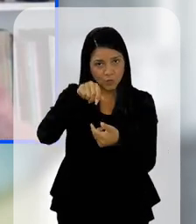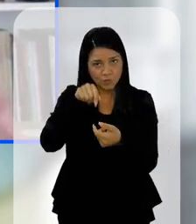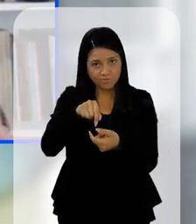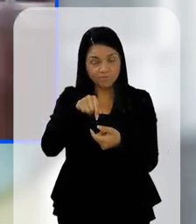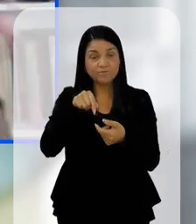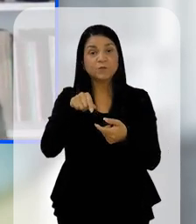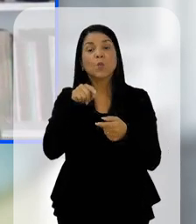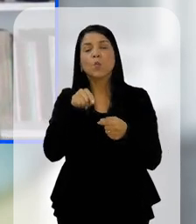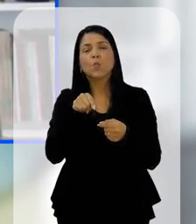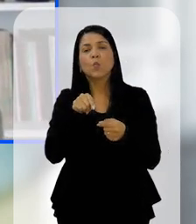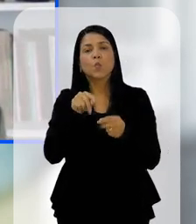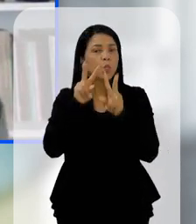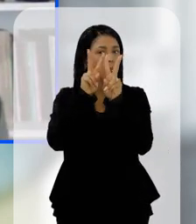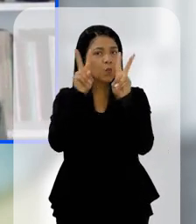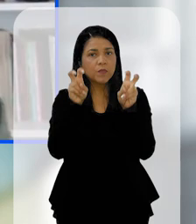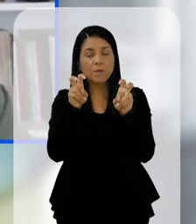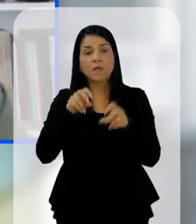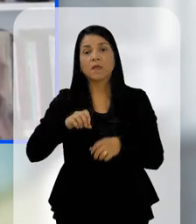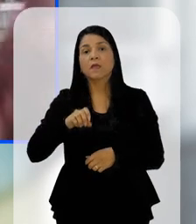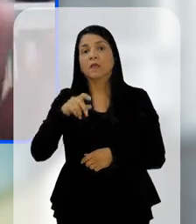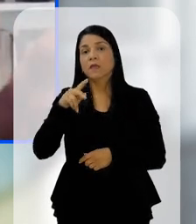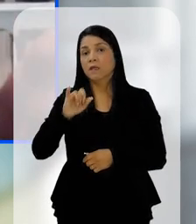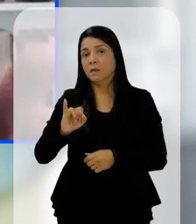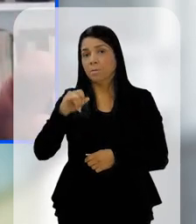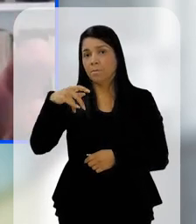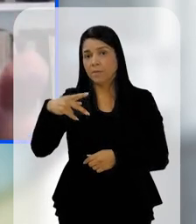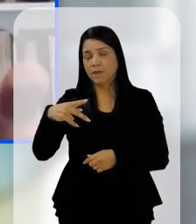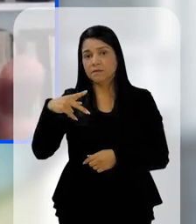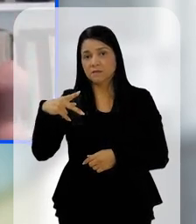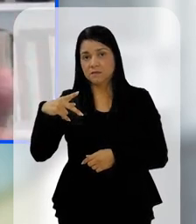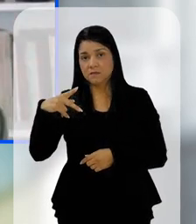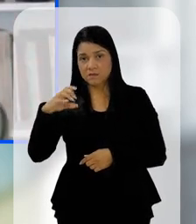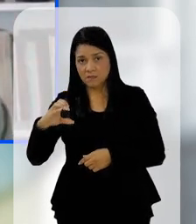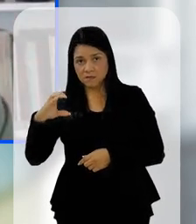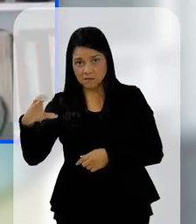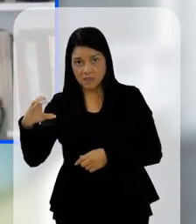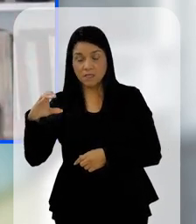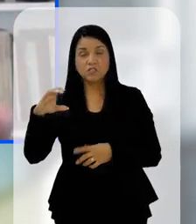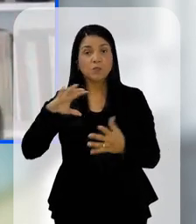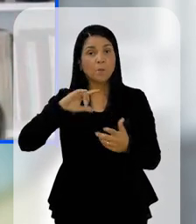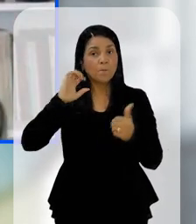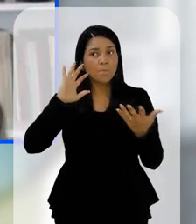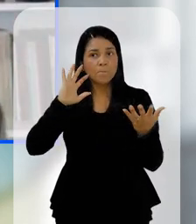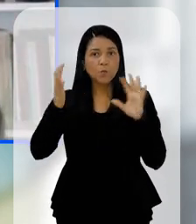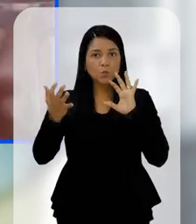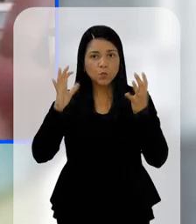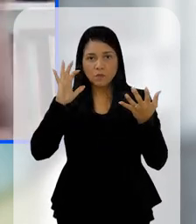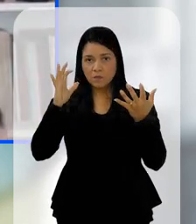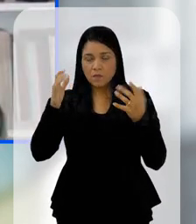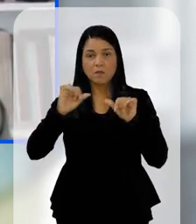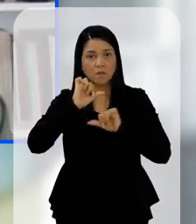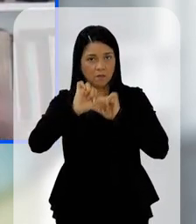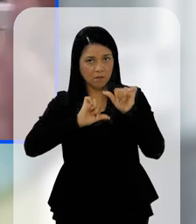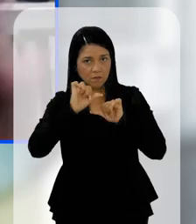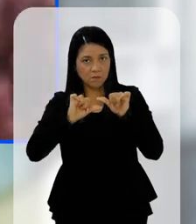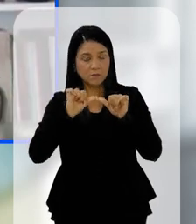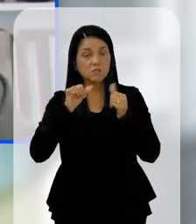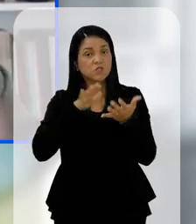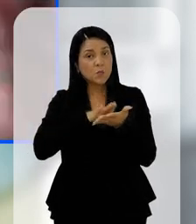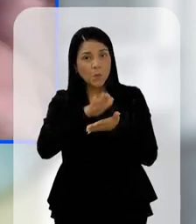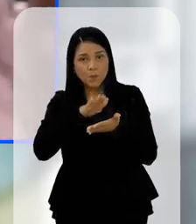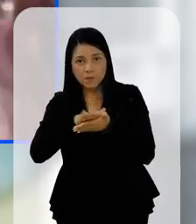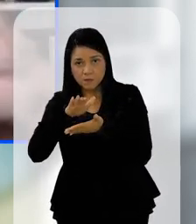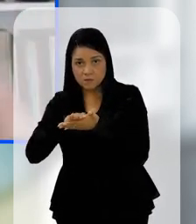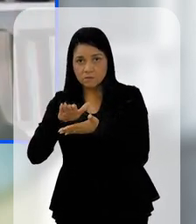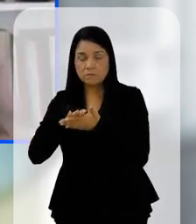respeito daquilo que é reunido do IPCC e nos debates internacionais sobre mudanças climáticas, publicações que estão saindo,